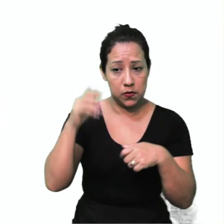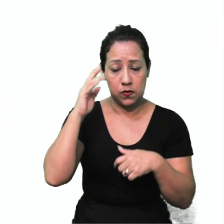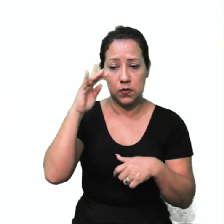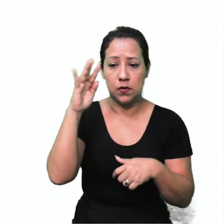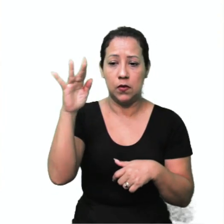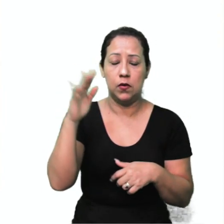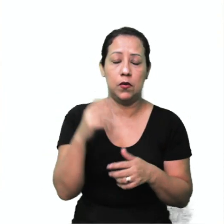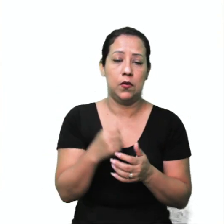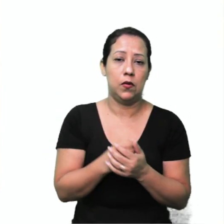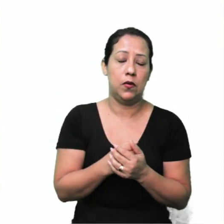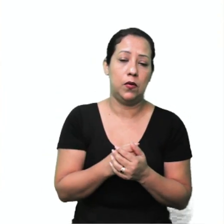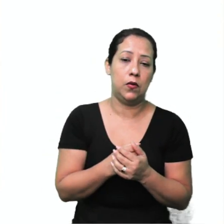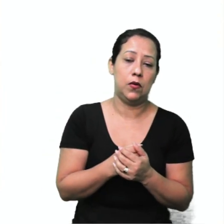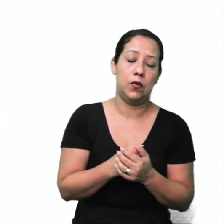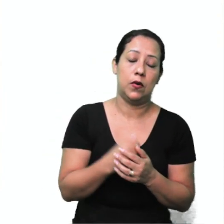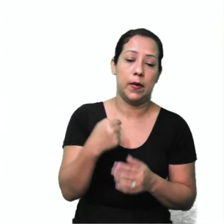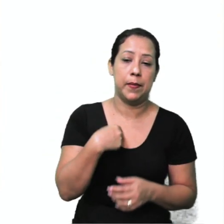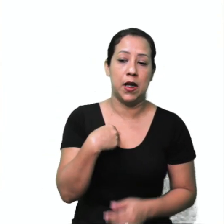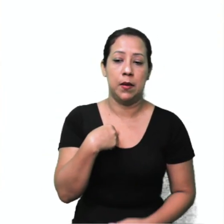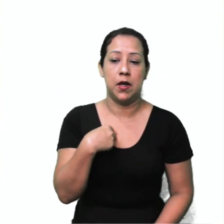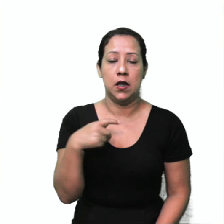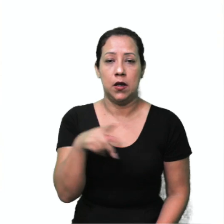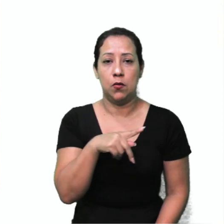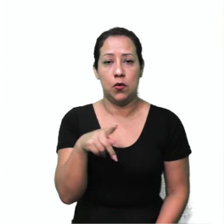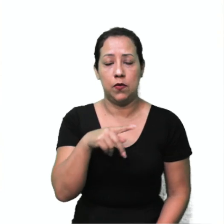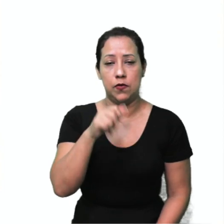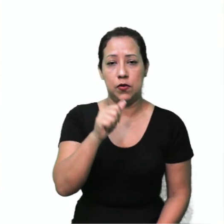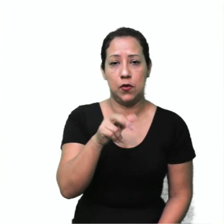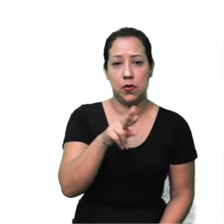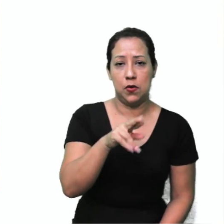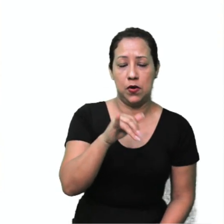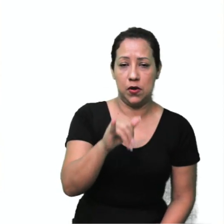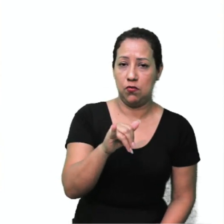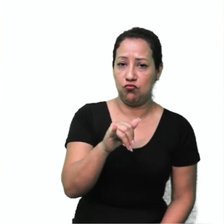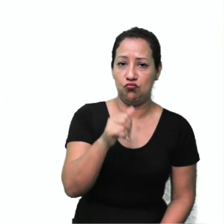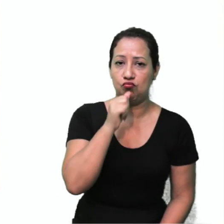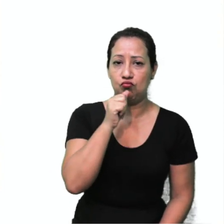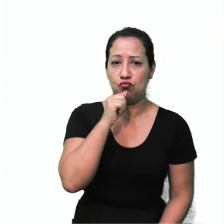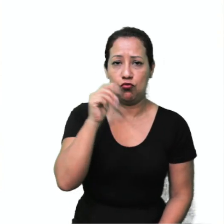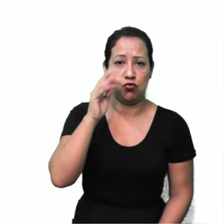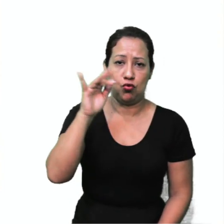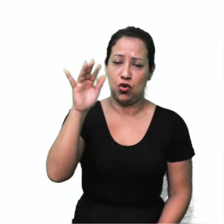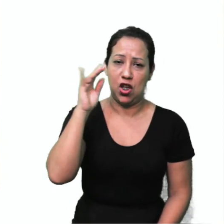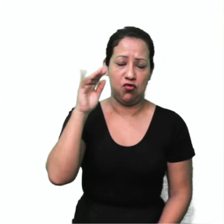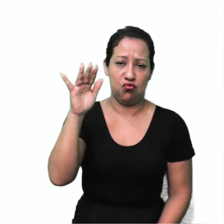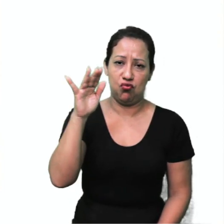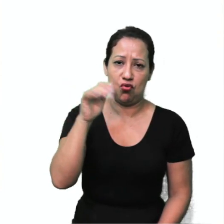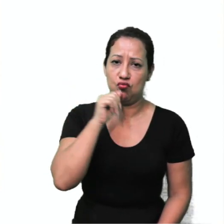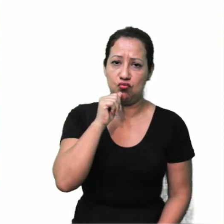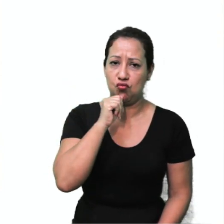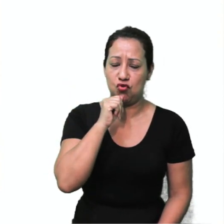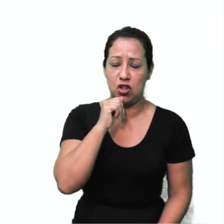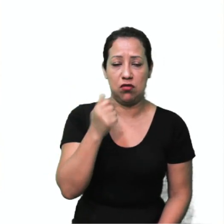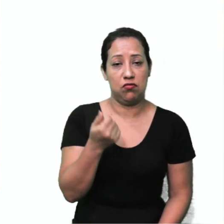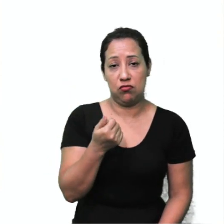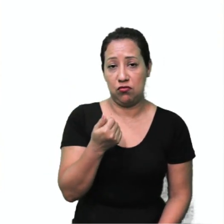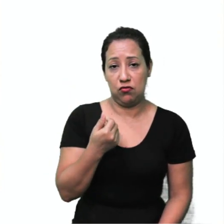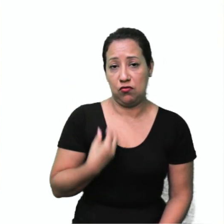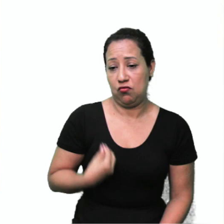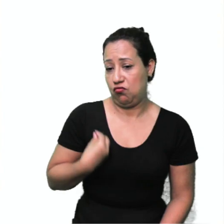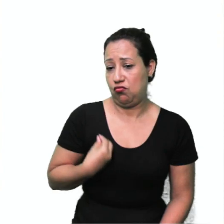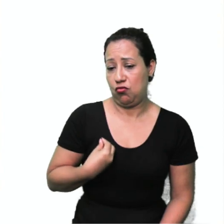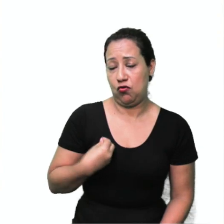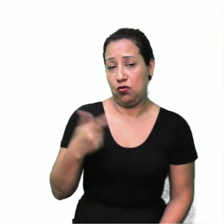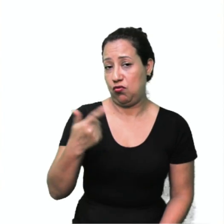né? Para mim, para o professor Arimateia, no dia que eu não tiver mais sonho, não vale a pena viver. O meu maior sonho recentemente